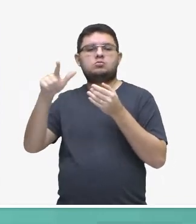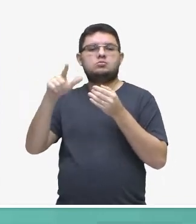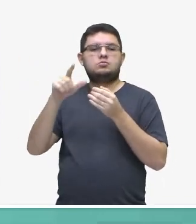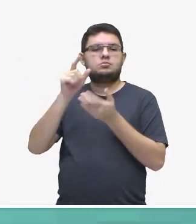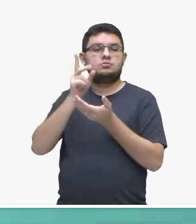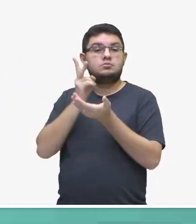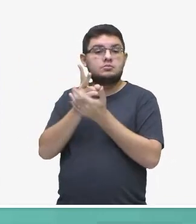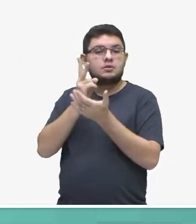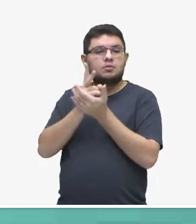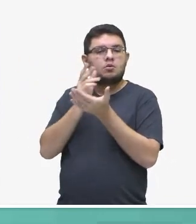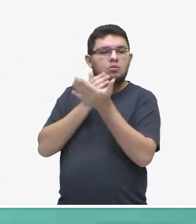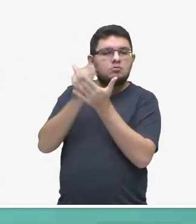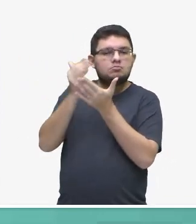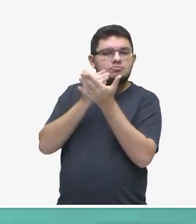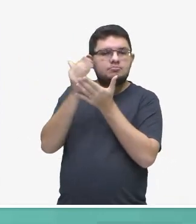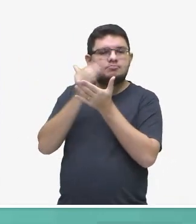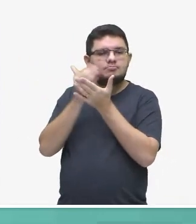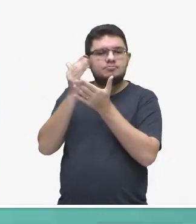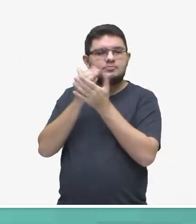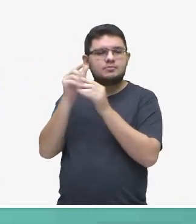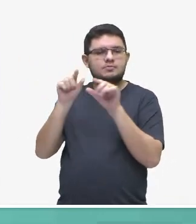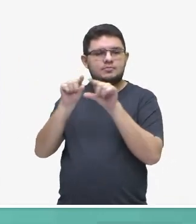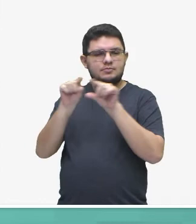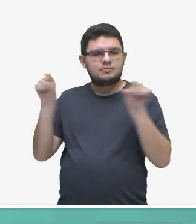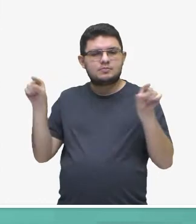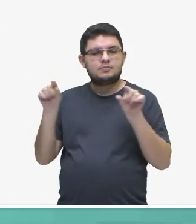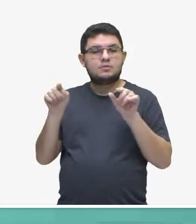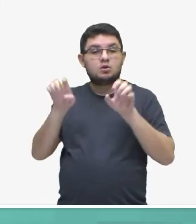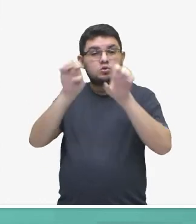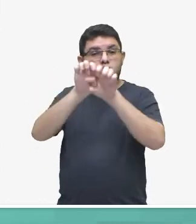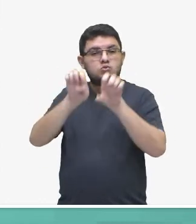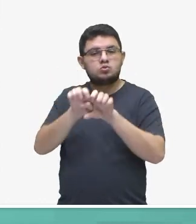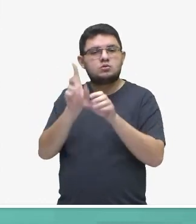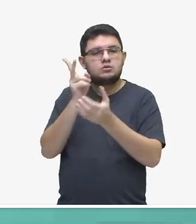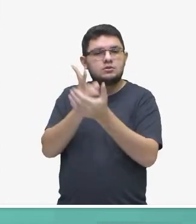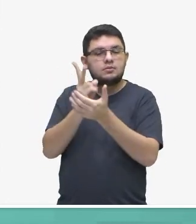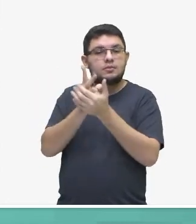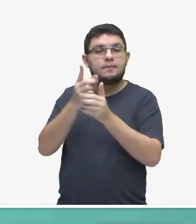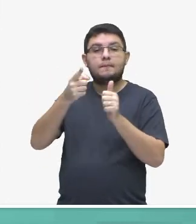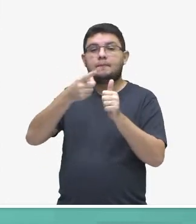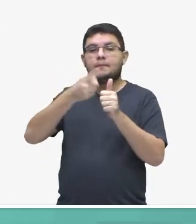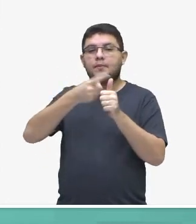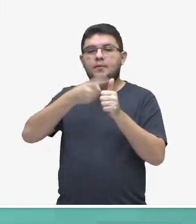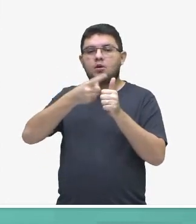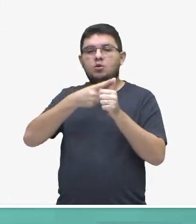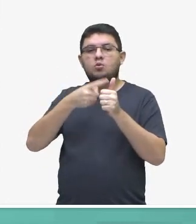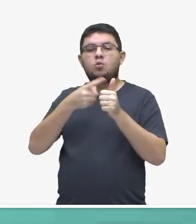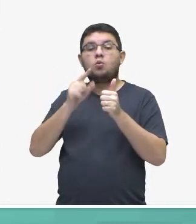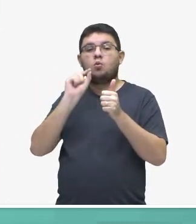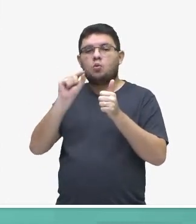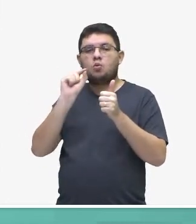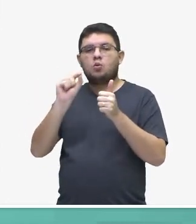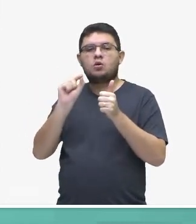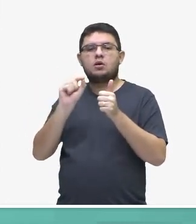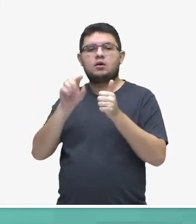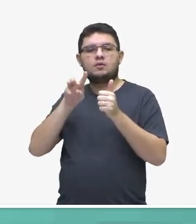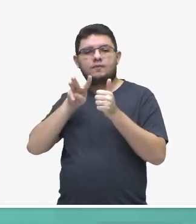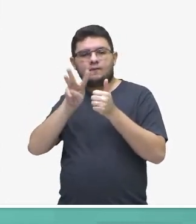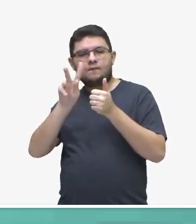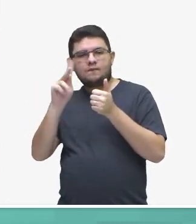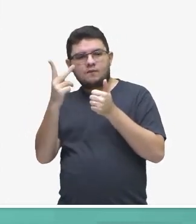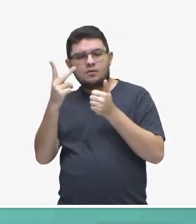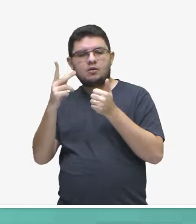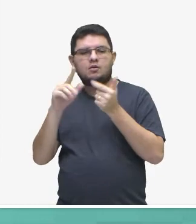forma interrogativa. A estrutura funciona sempre dessa maneira. Você tem a double age word, logo depois o